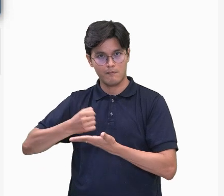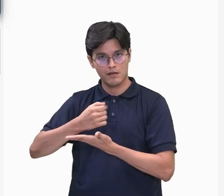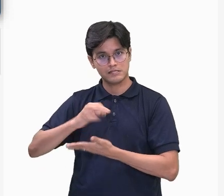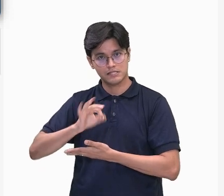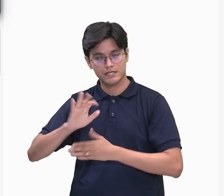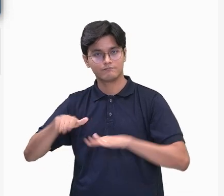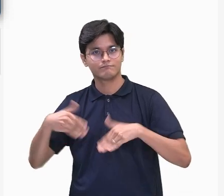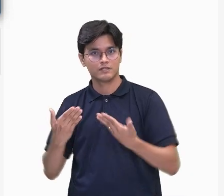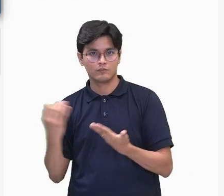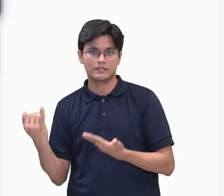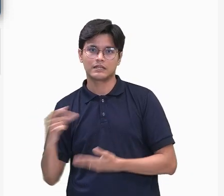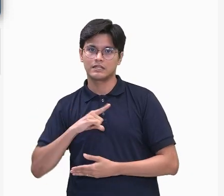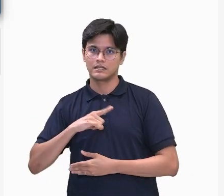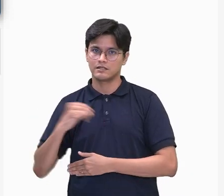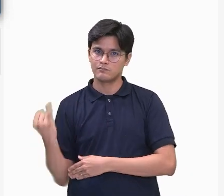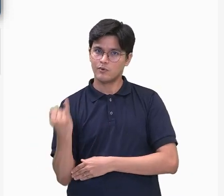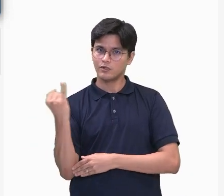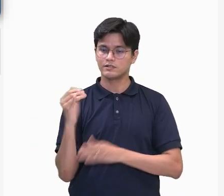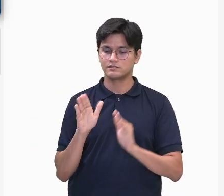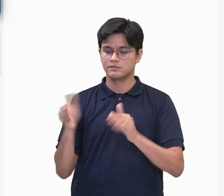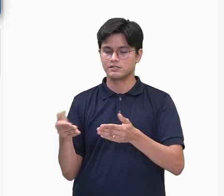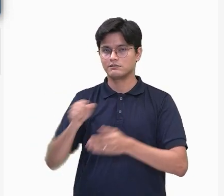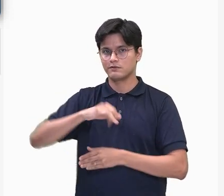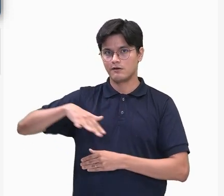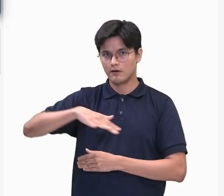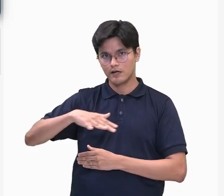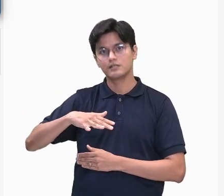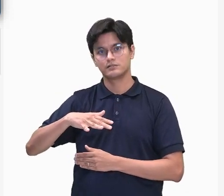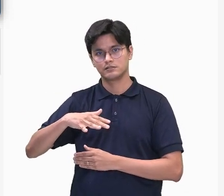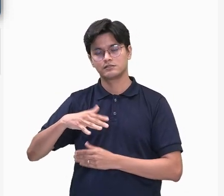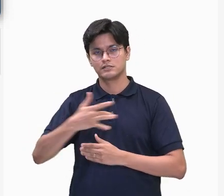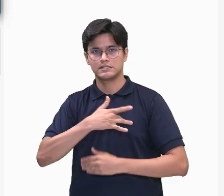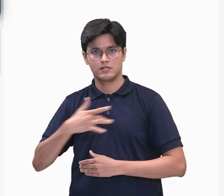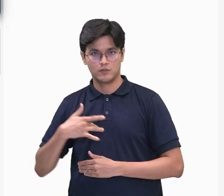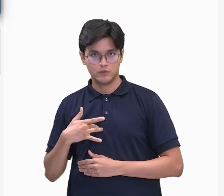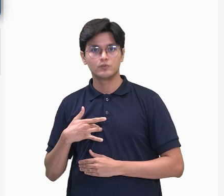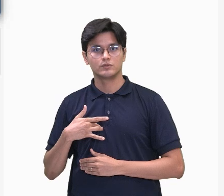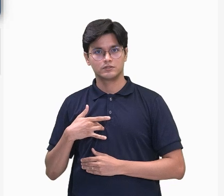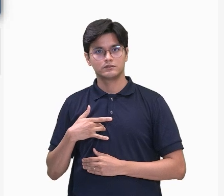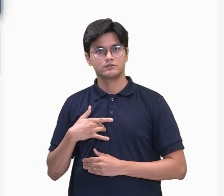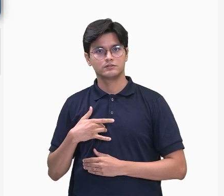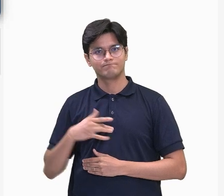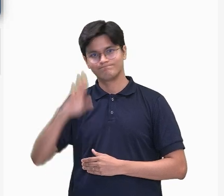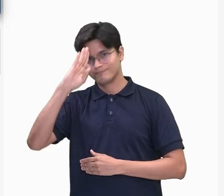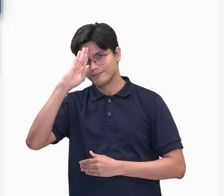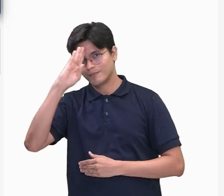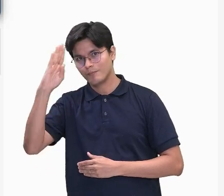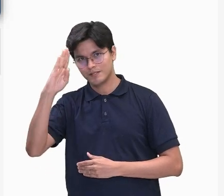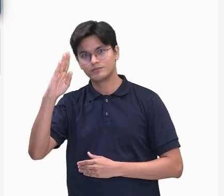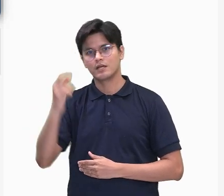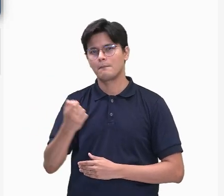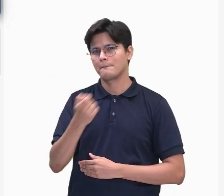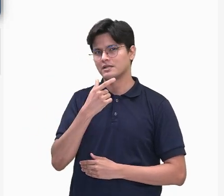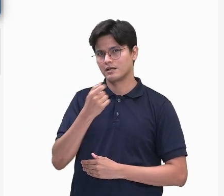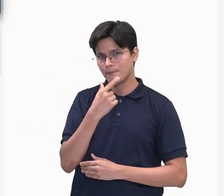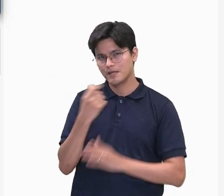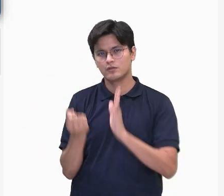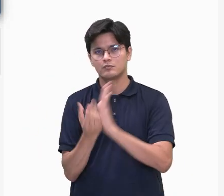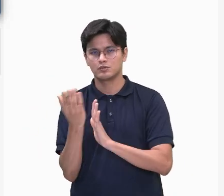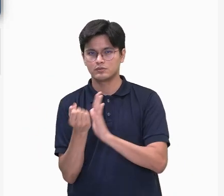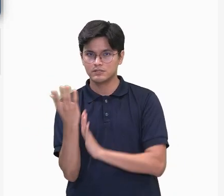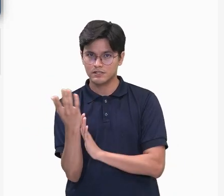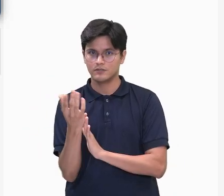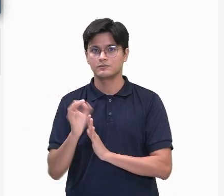saúde, mais voltadas para a produção de medicamentos, de terapia, como no caso da quimioterapia. E aí, quando a gente fala